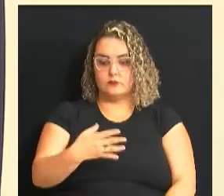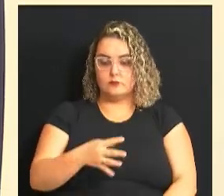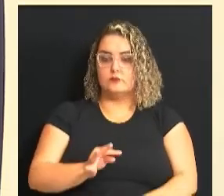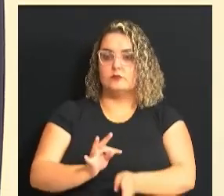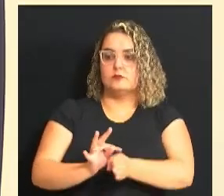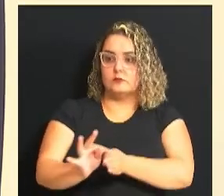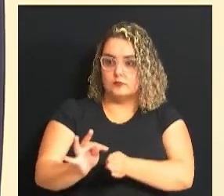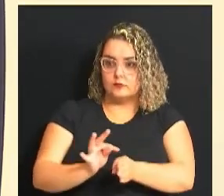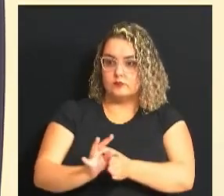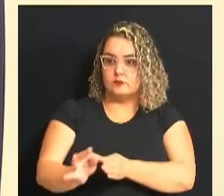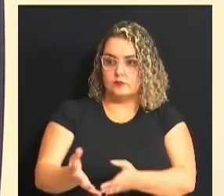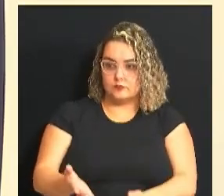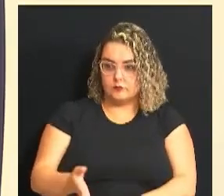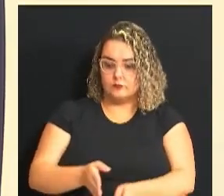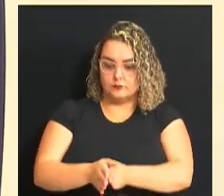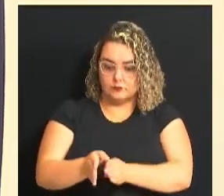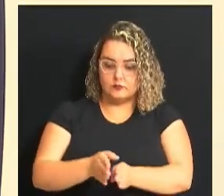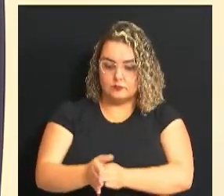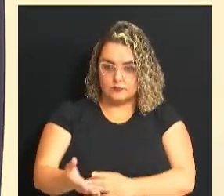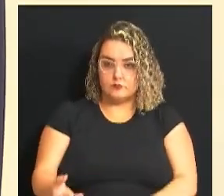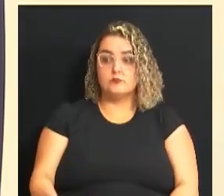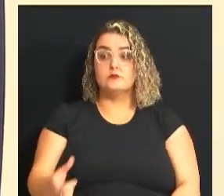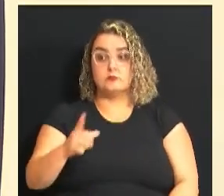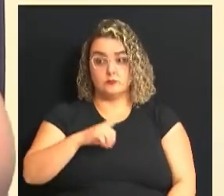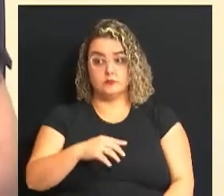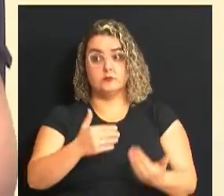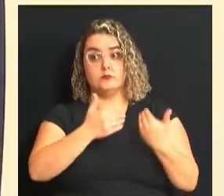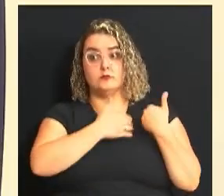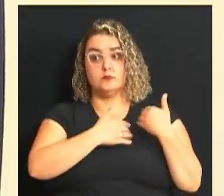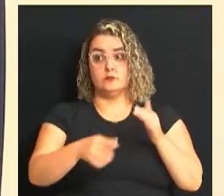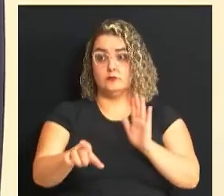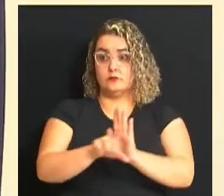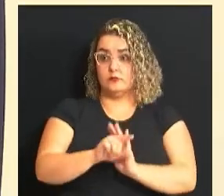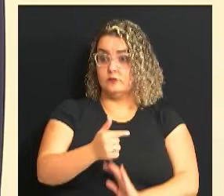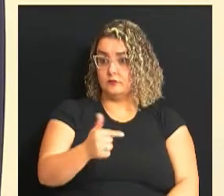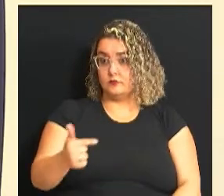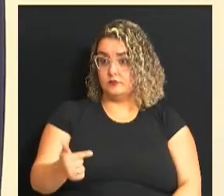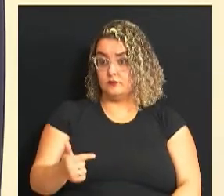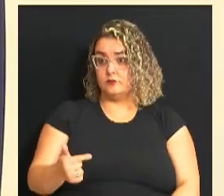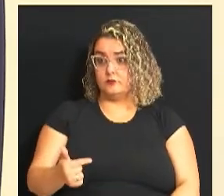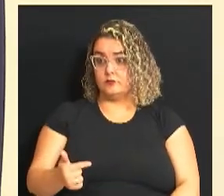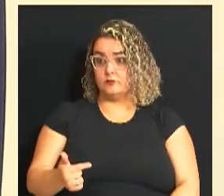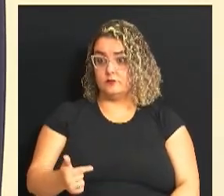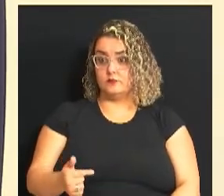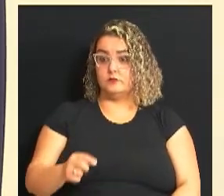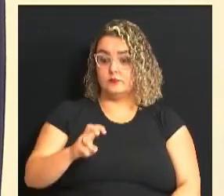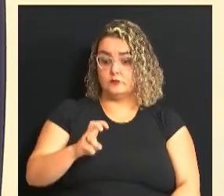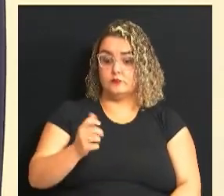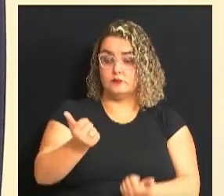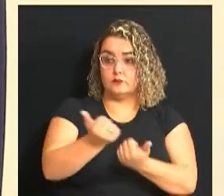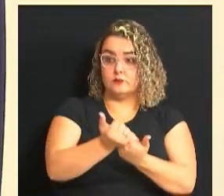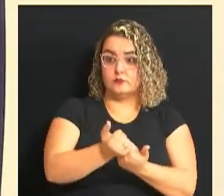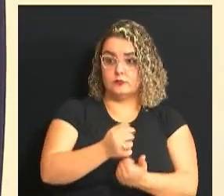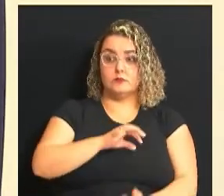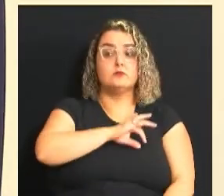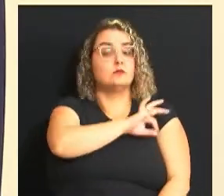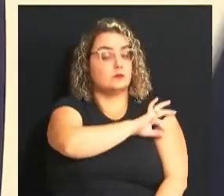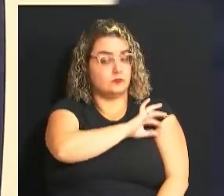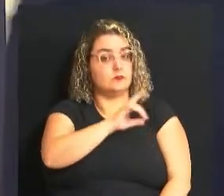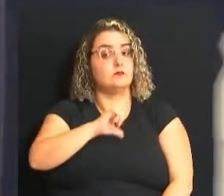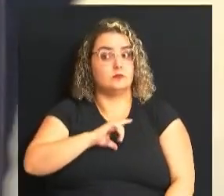e com ele há a responsabilidade que a lei não prevê aqui. A lei diz dos 5 cargos, mas a prefeitura tem uma